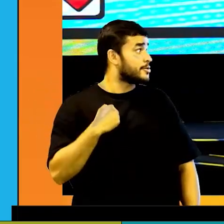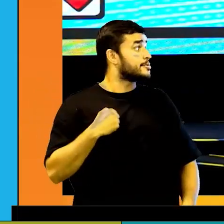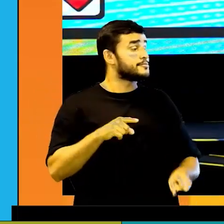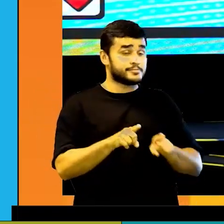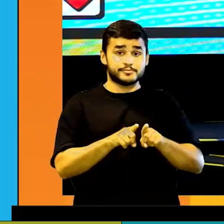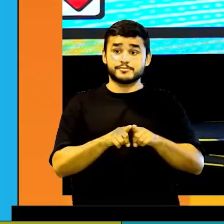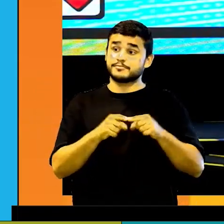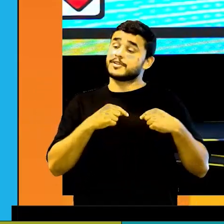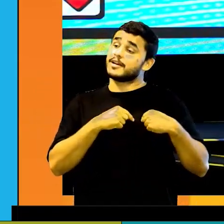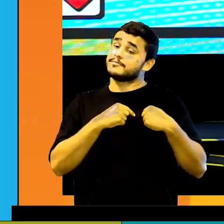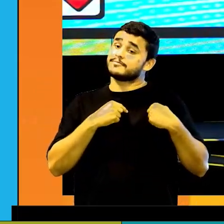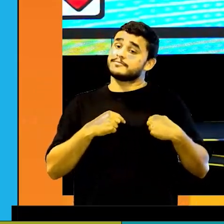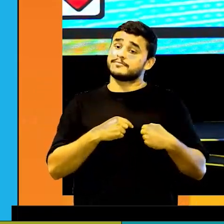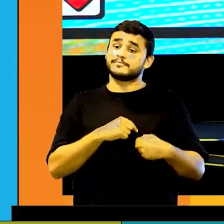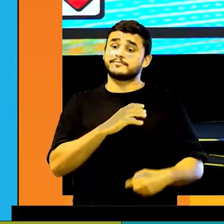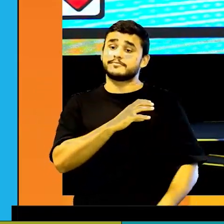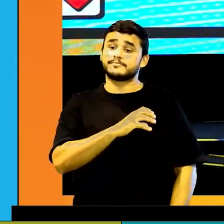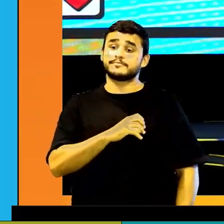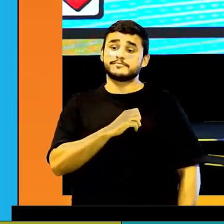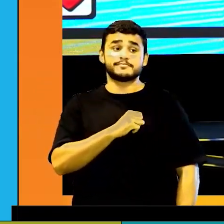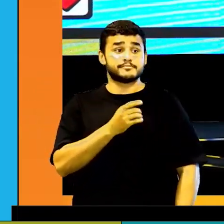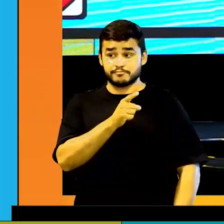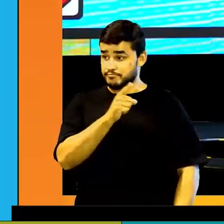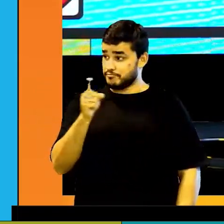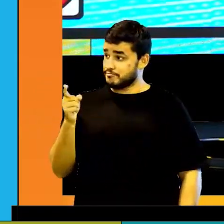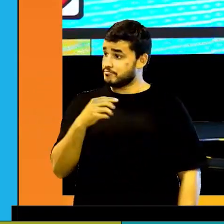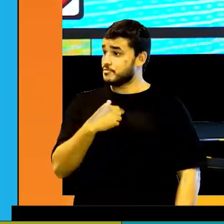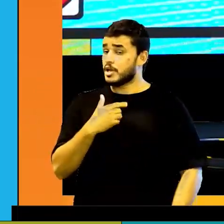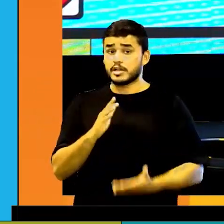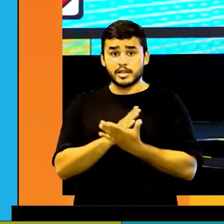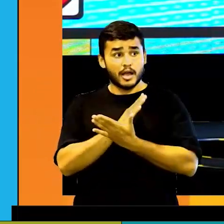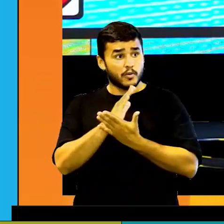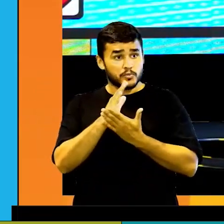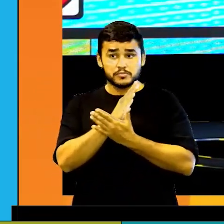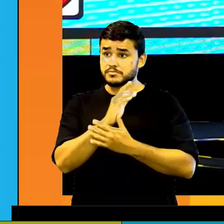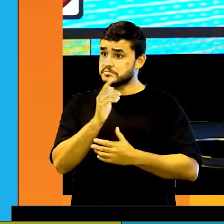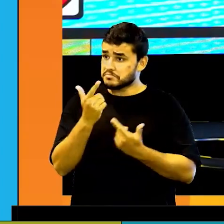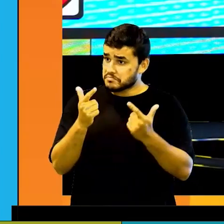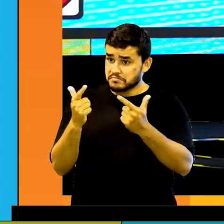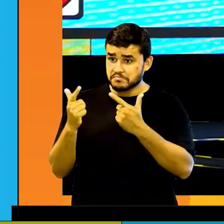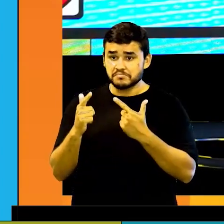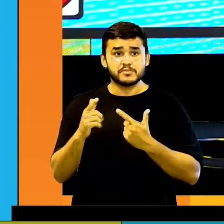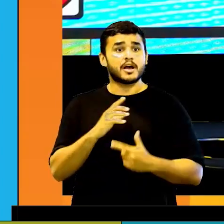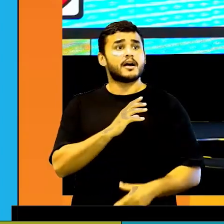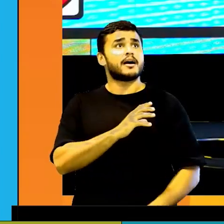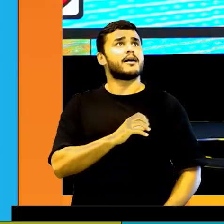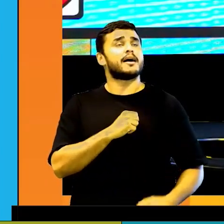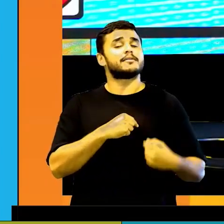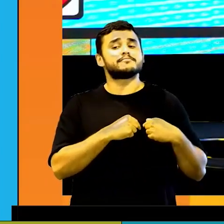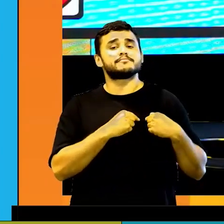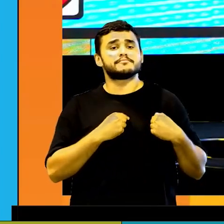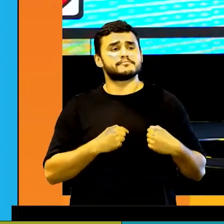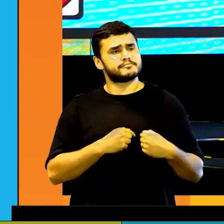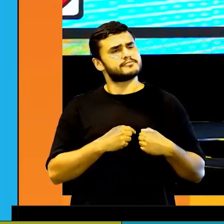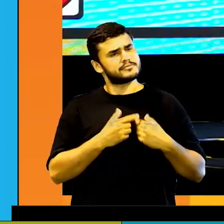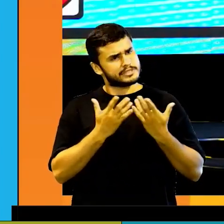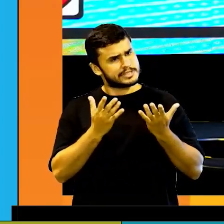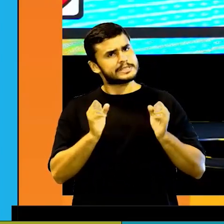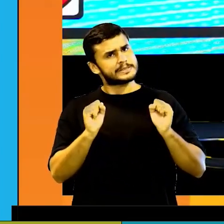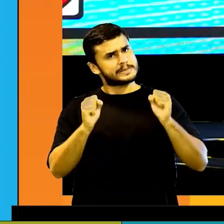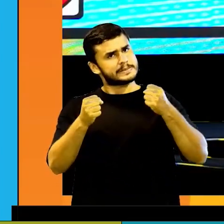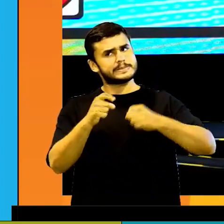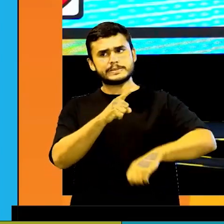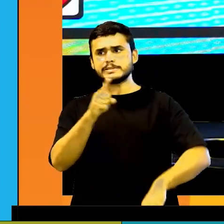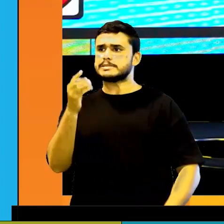tem? Pois olha, vocês que não estão apaixonados, que se apaixonem, vão à luta, viu? Saiam de casa, vão